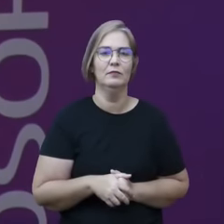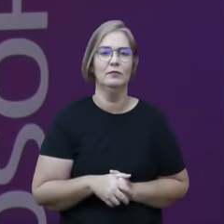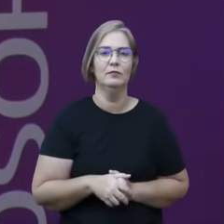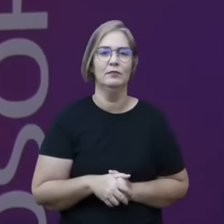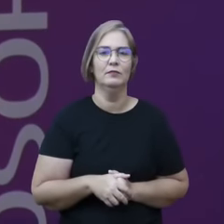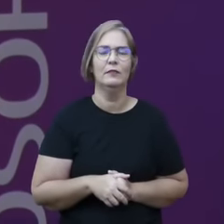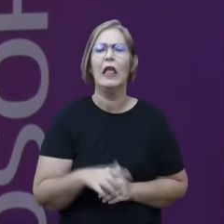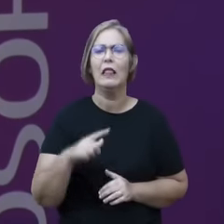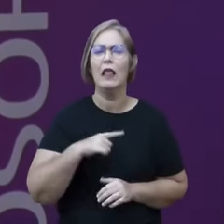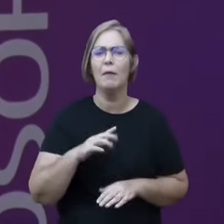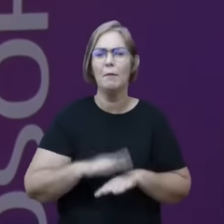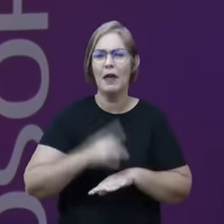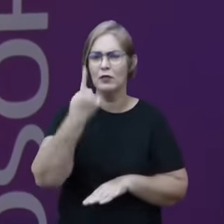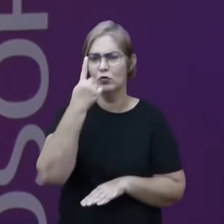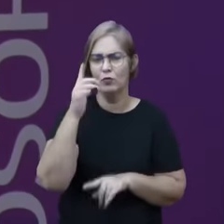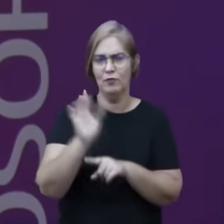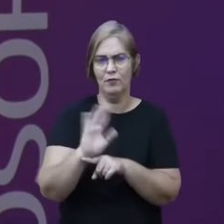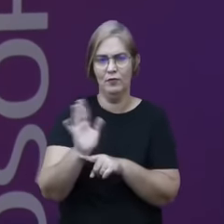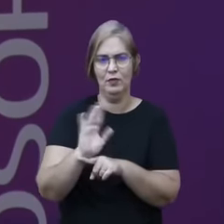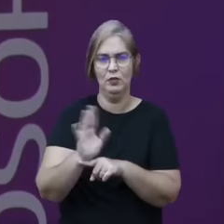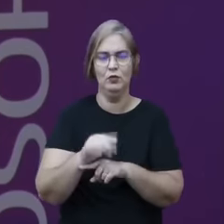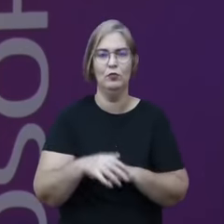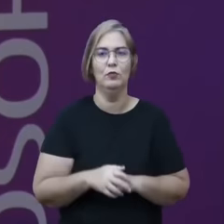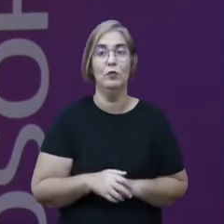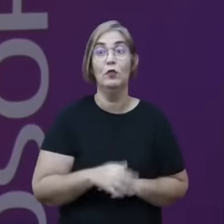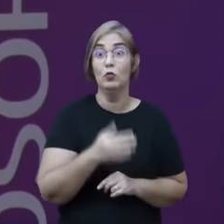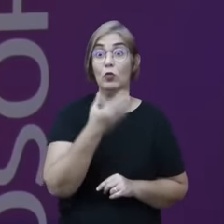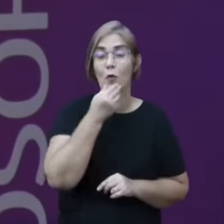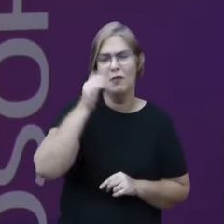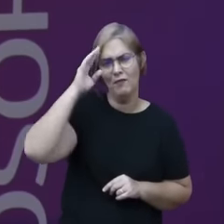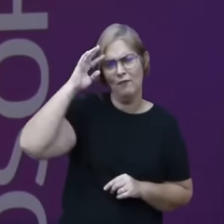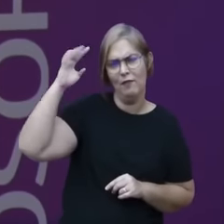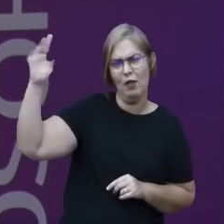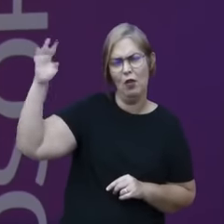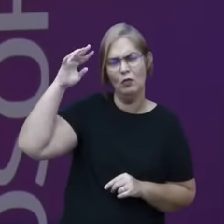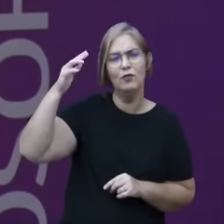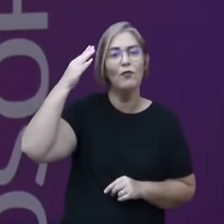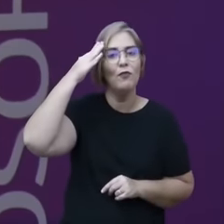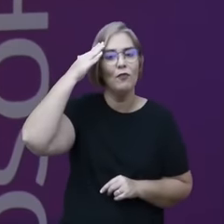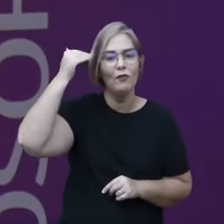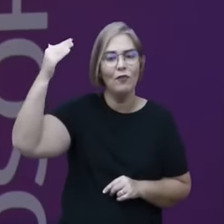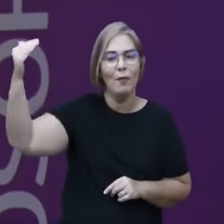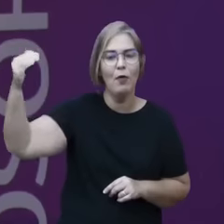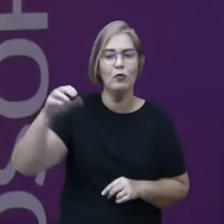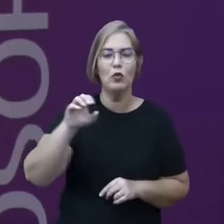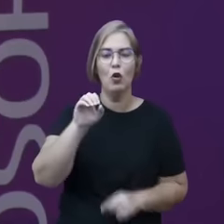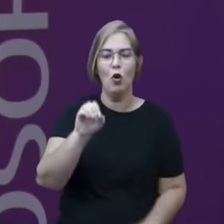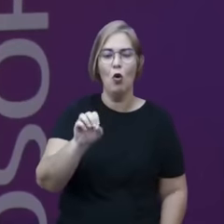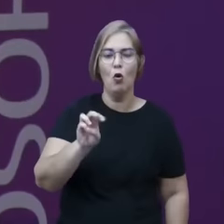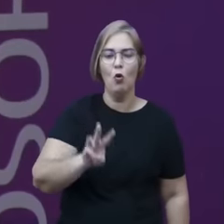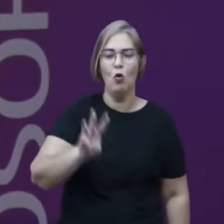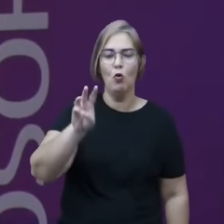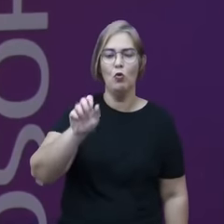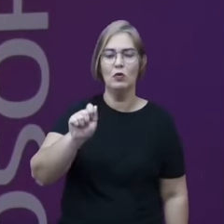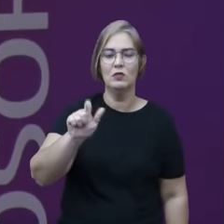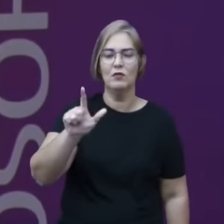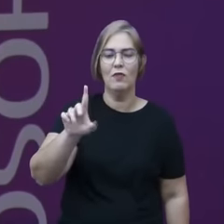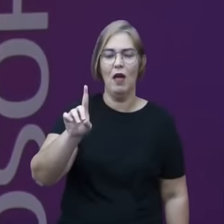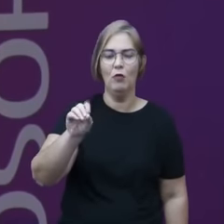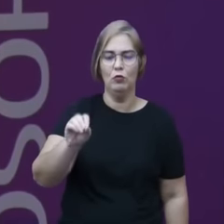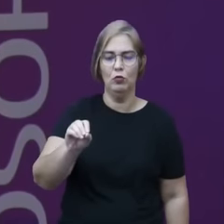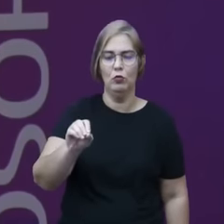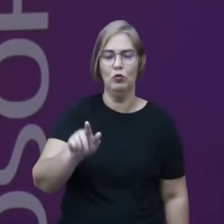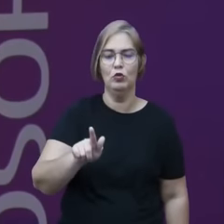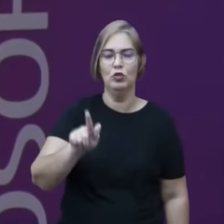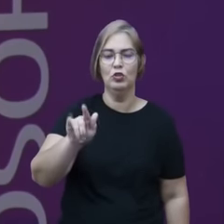a gente tem mais um vídeo aqui do também grande filósofo Osvaldo Jacóia, que igualmente participou de cafés filosóficos ao longo desses anos como palestrante,